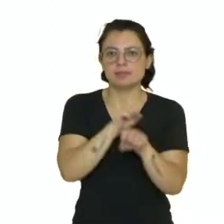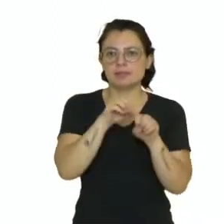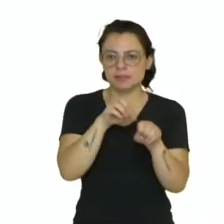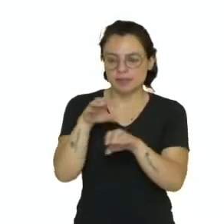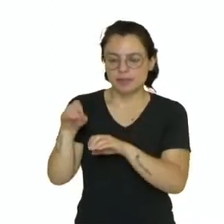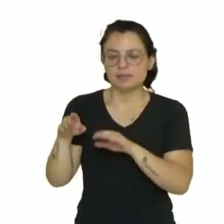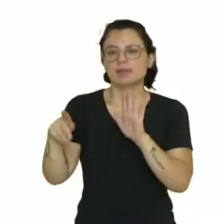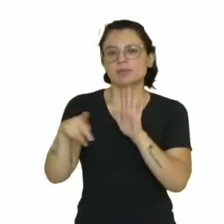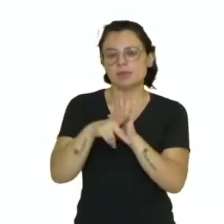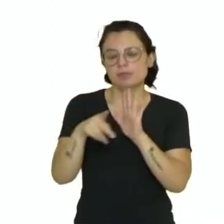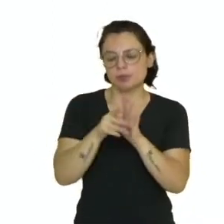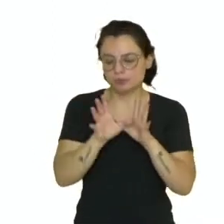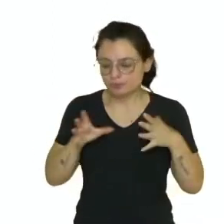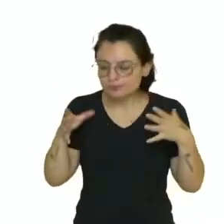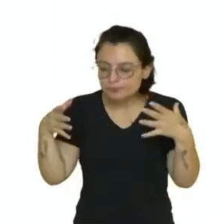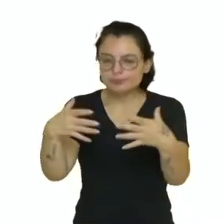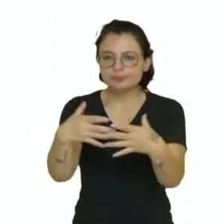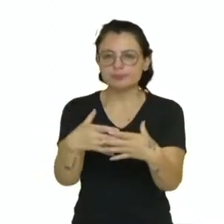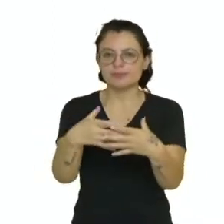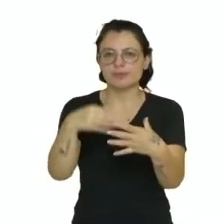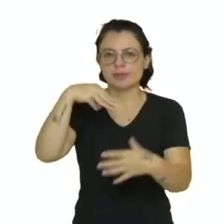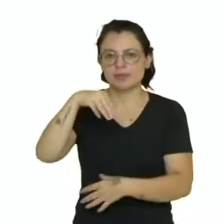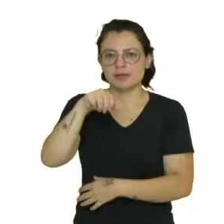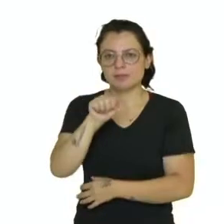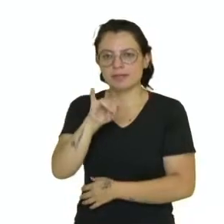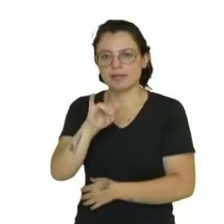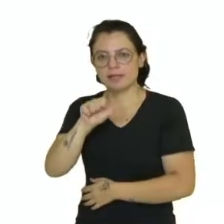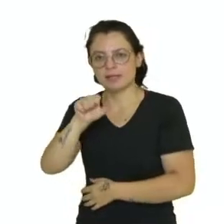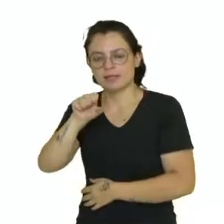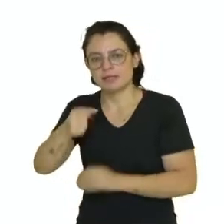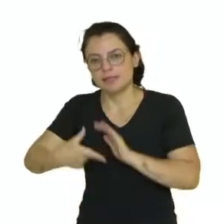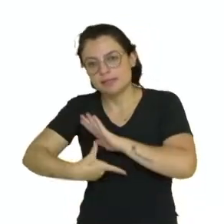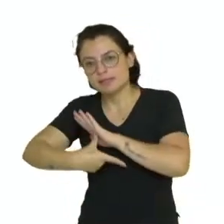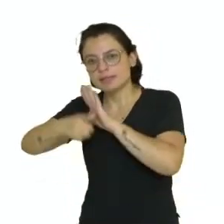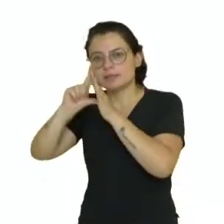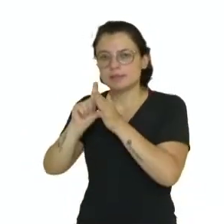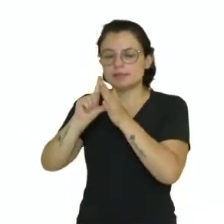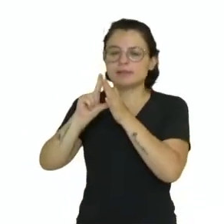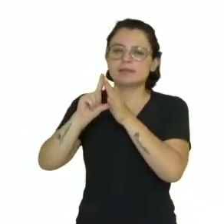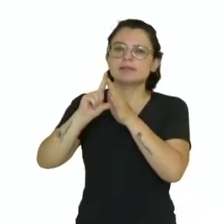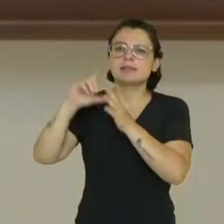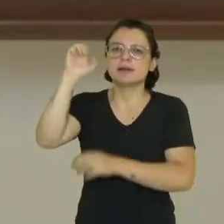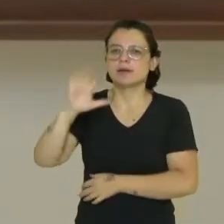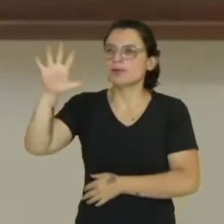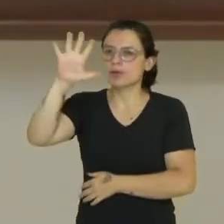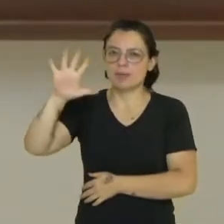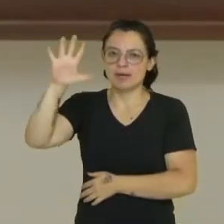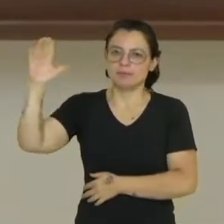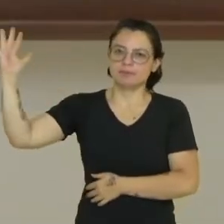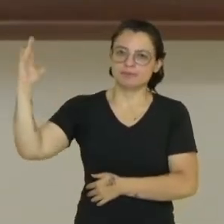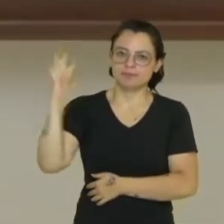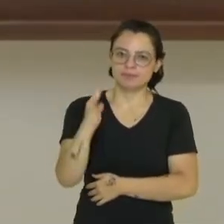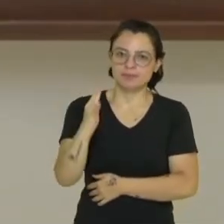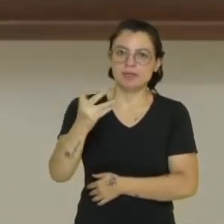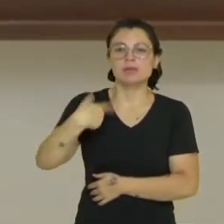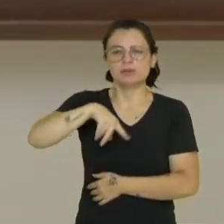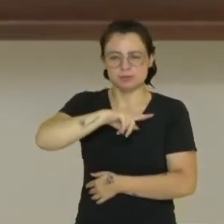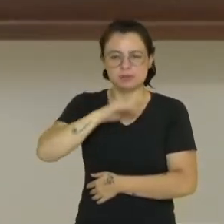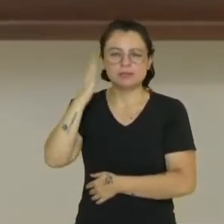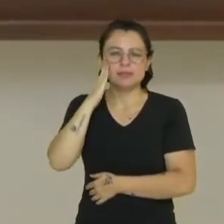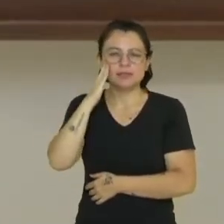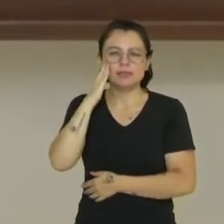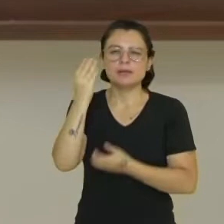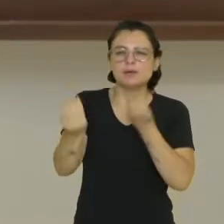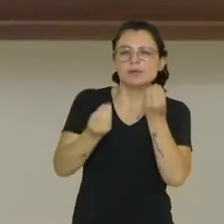maia no período em que antecede a chegada dos europeus na América. Então nós vamos entender como eles viviam, que sociedade